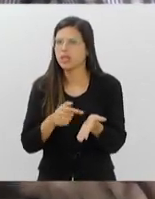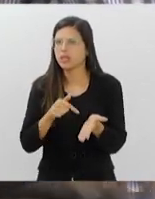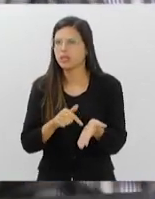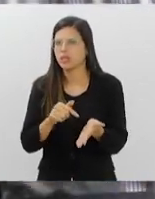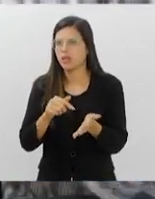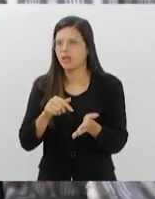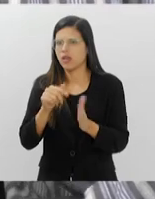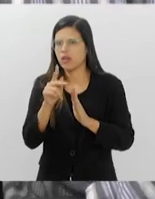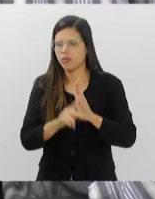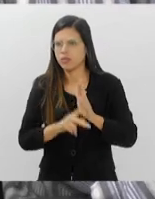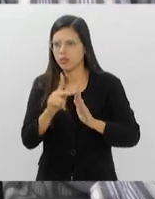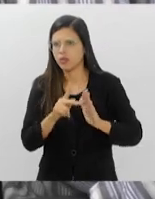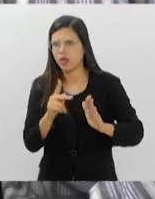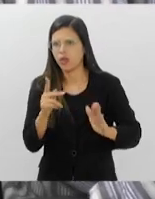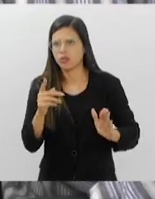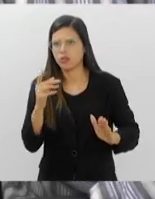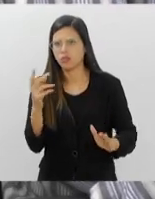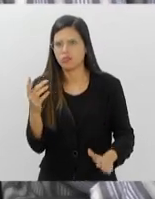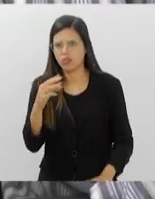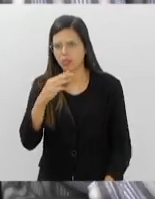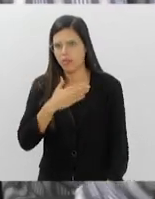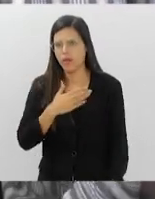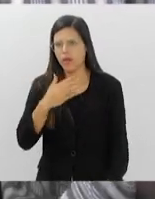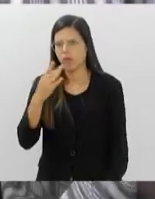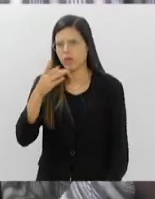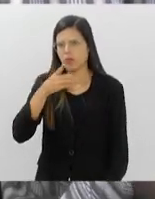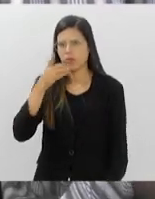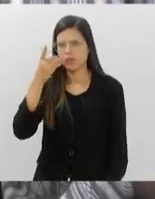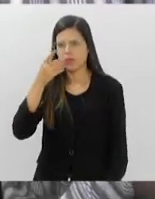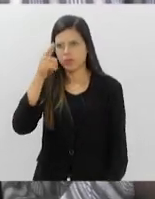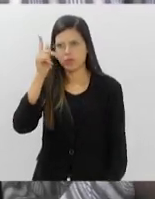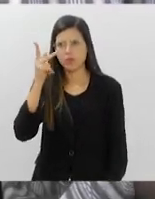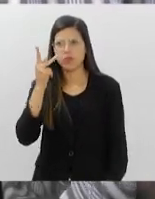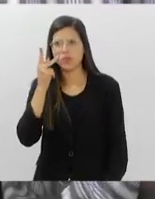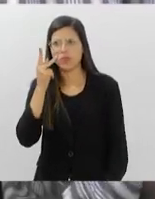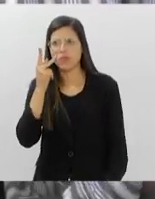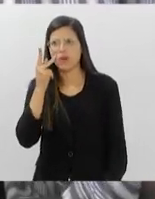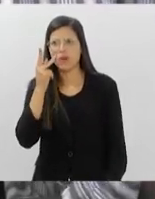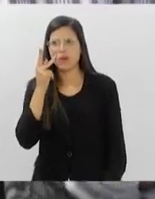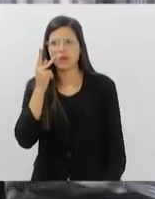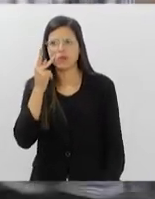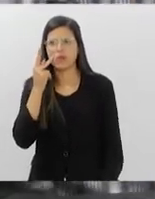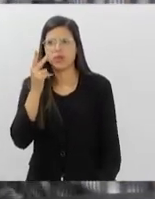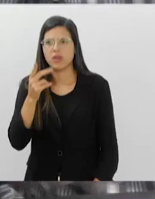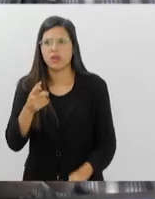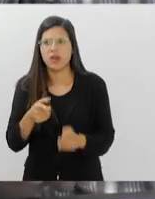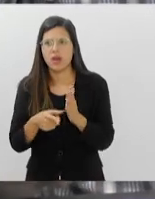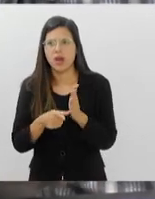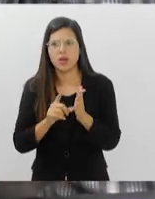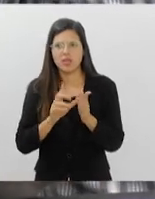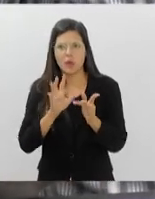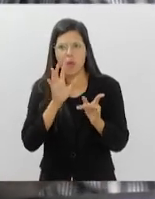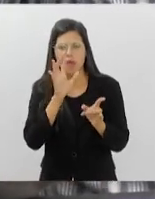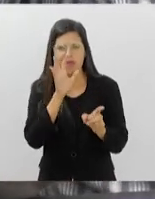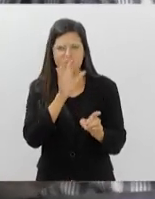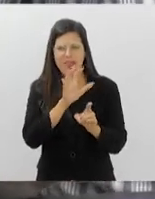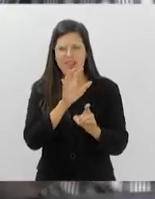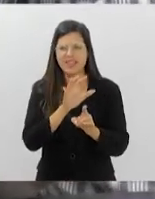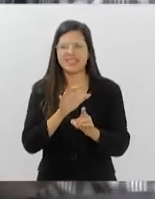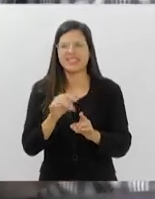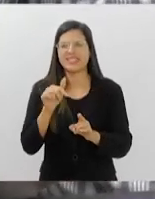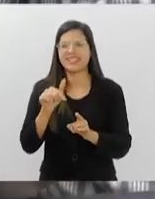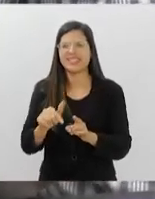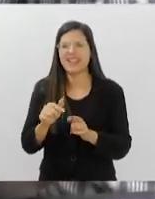Paulo comigo, que muda o código. Ele tinha prometido para hoje, mas antes de eu ameaçar trazer aqui vários cães e gatos,